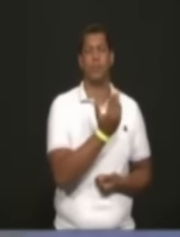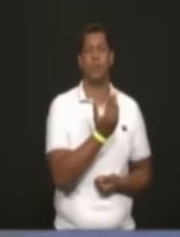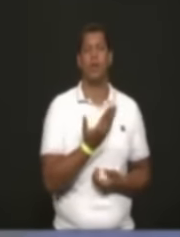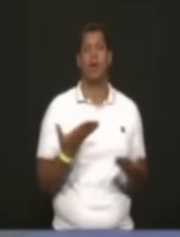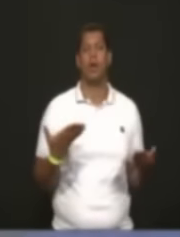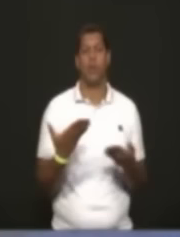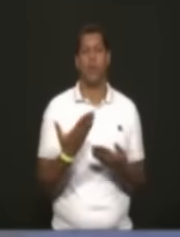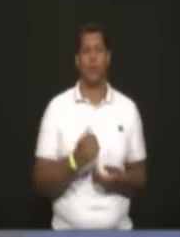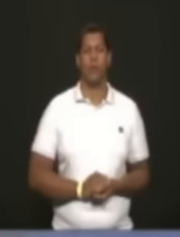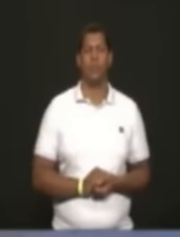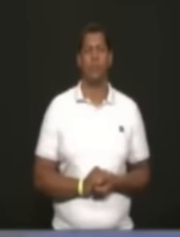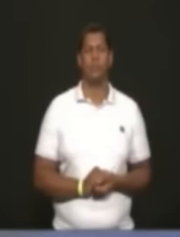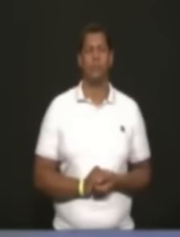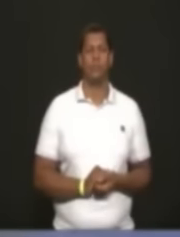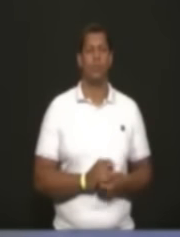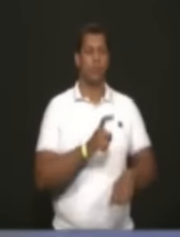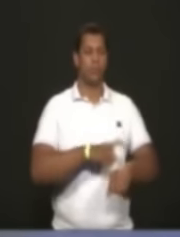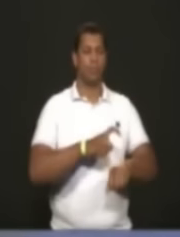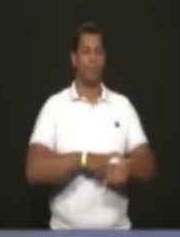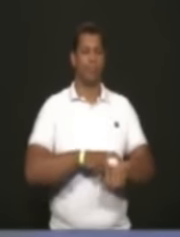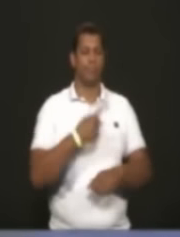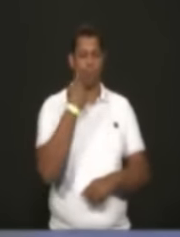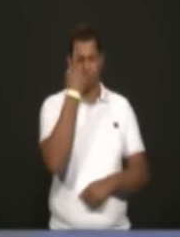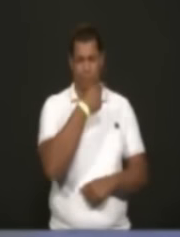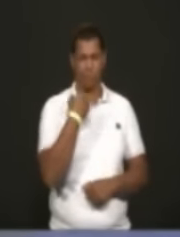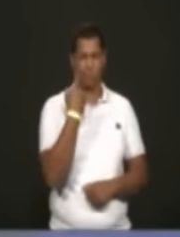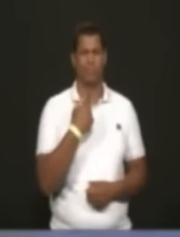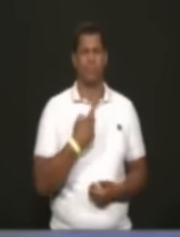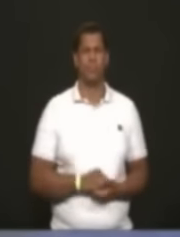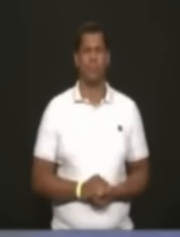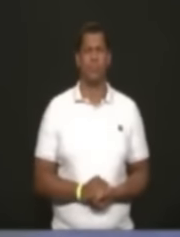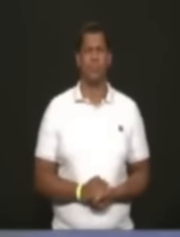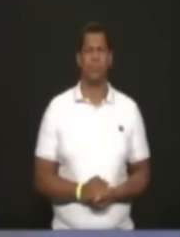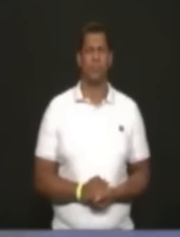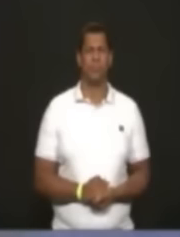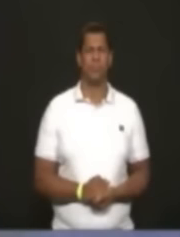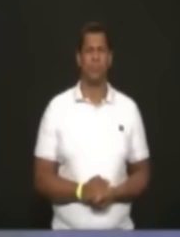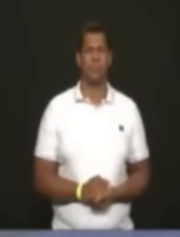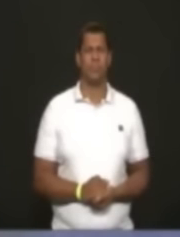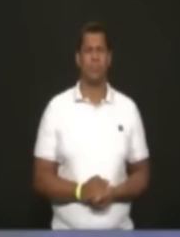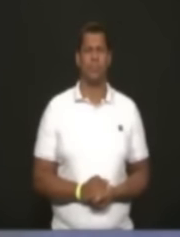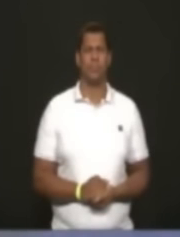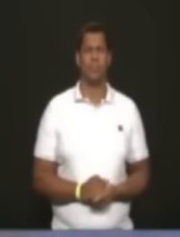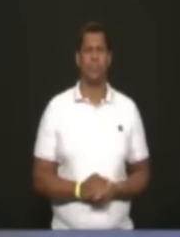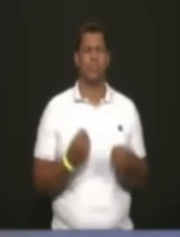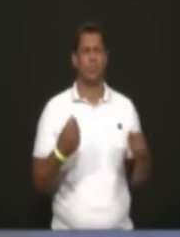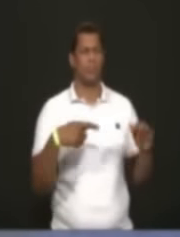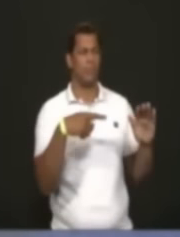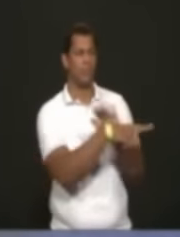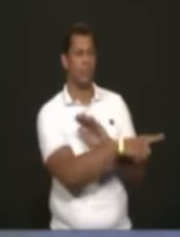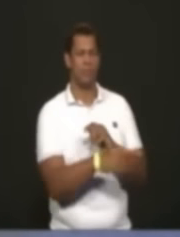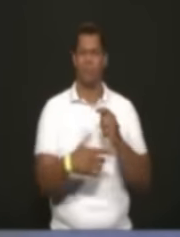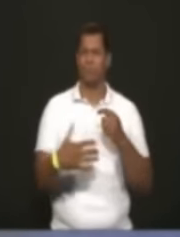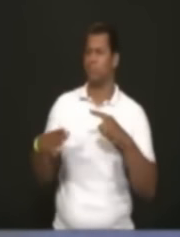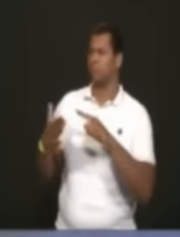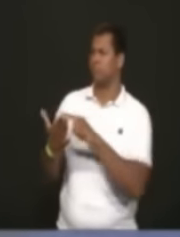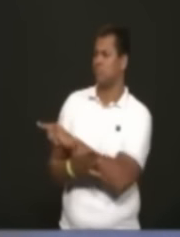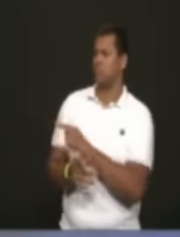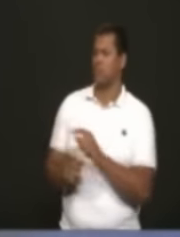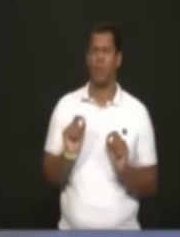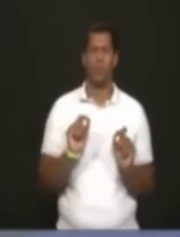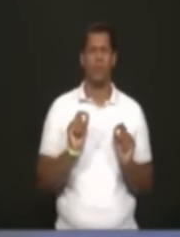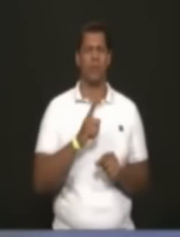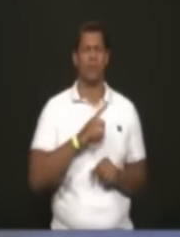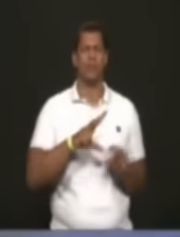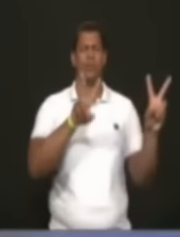agora. Vocês têm o tempo que está ali restante, 2h33, 2h30, para o senhor. Vocês vão perguntar entre si sobre